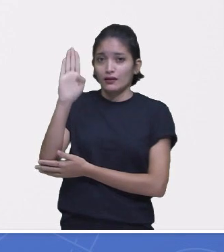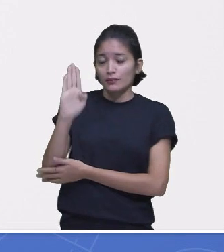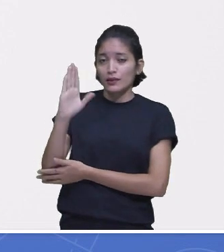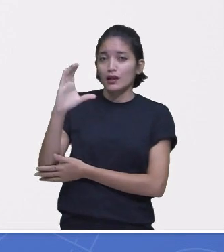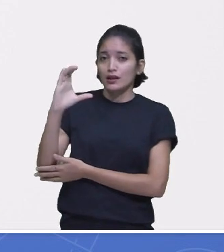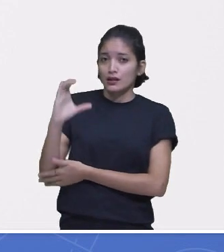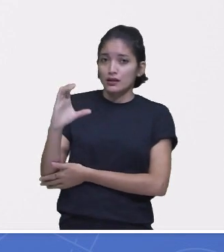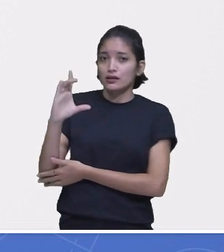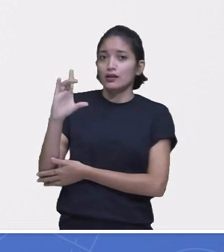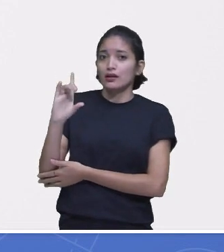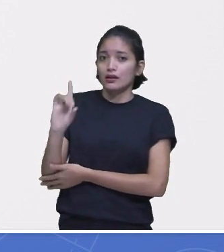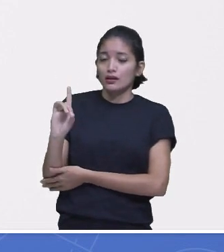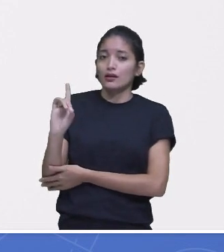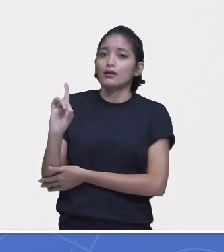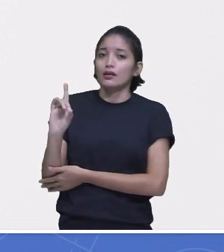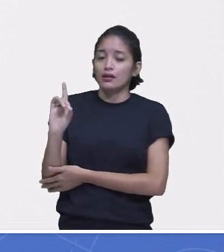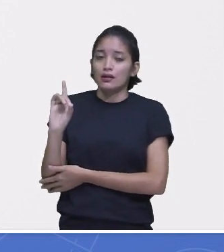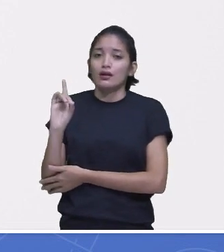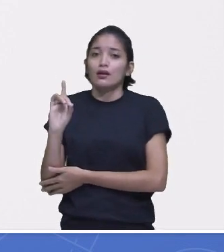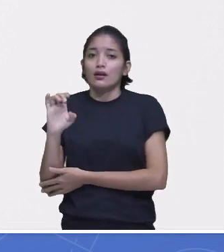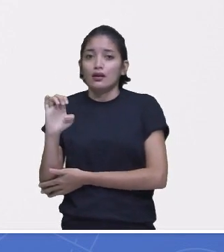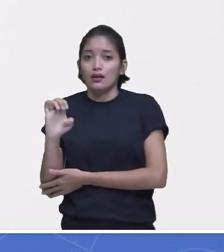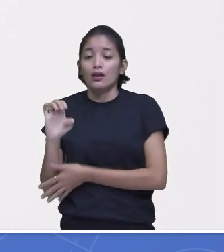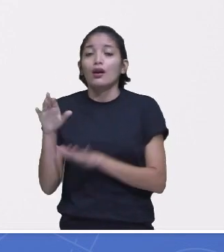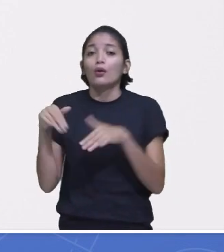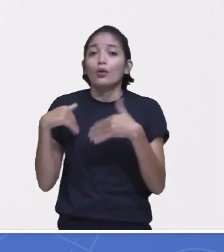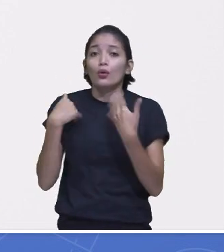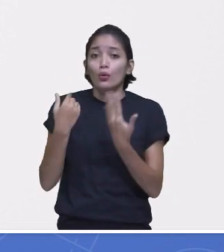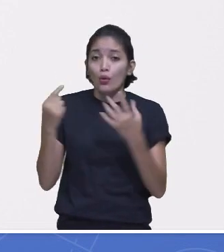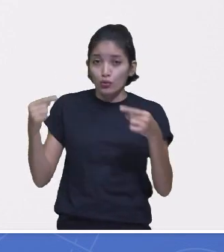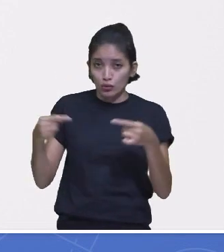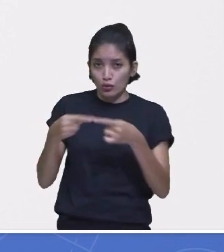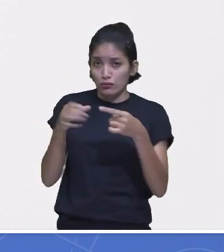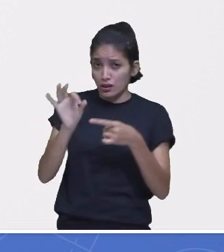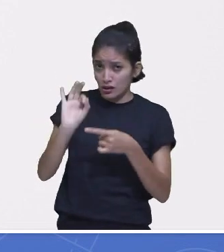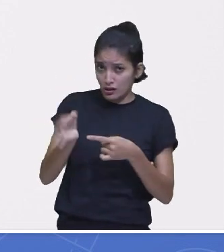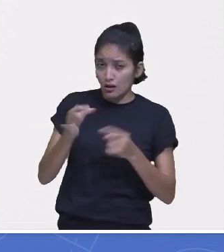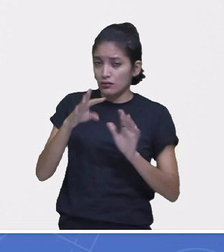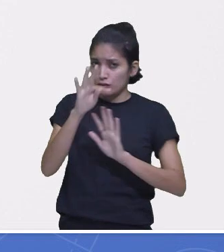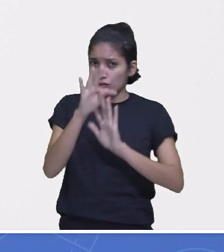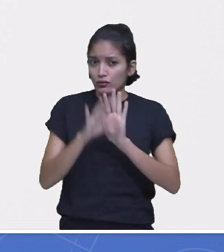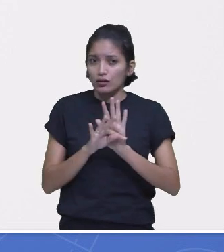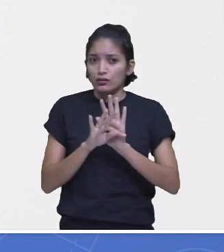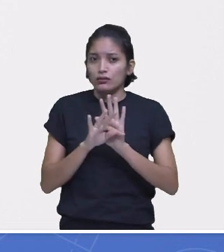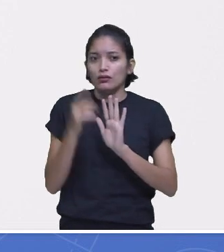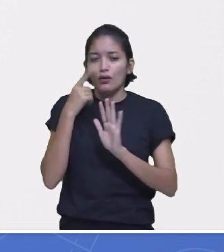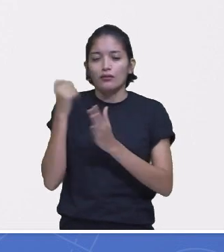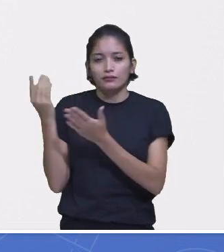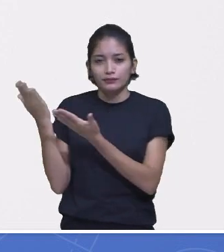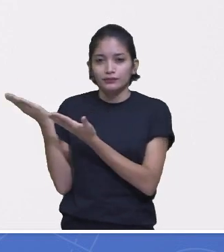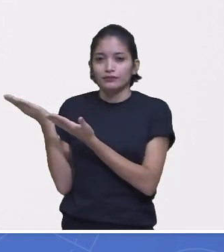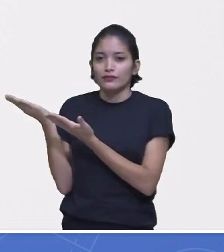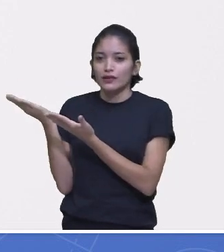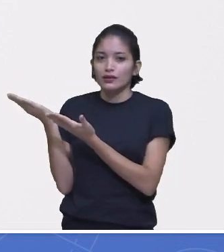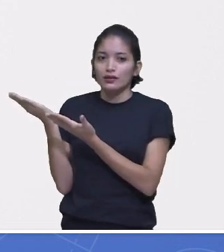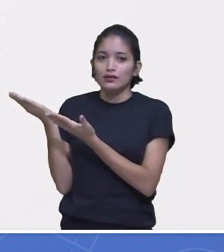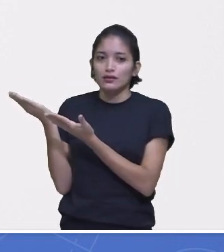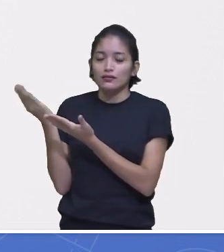uniaxial, letra D, sindesmose, letra E,